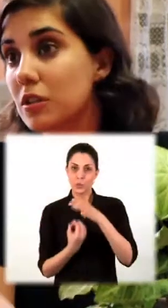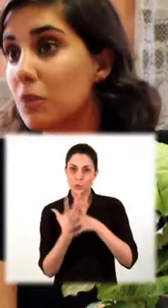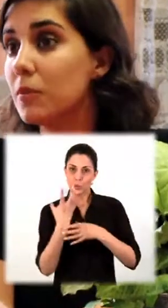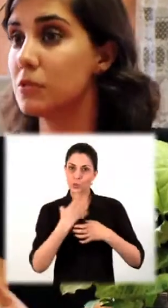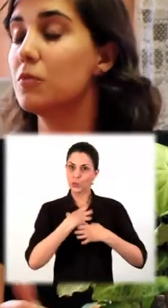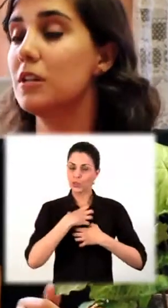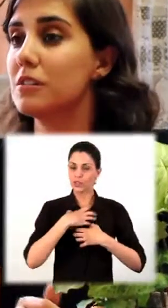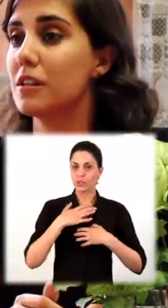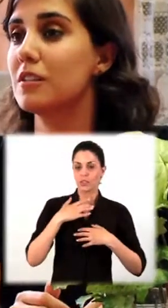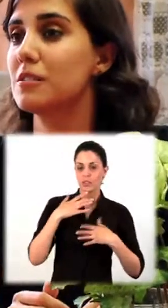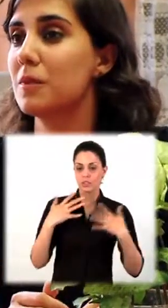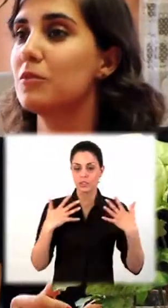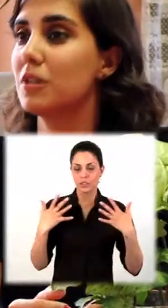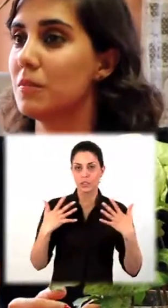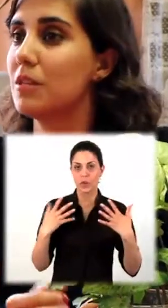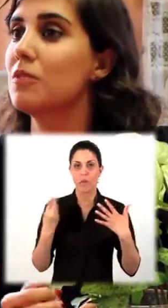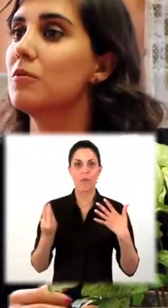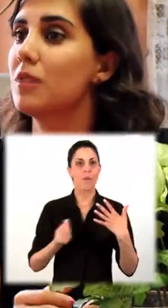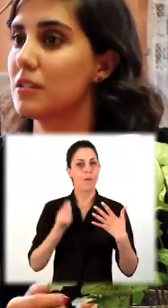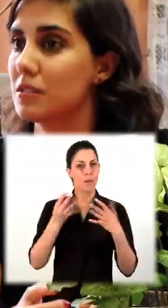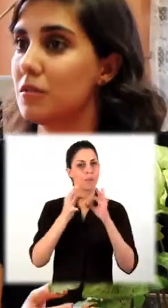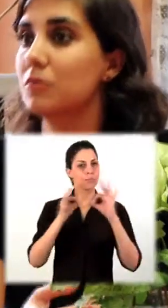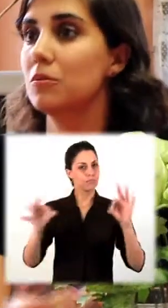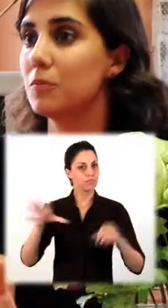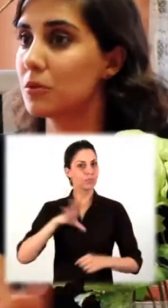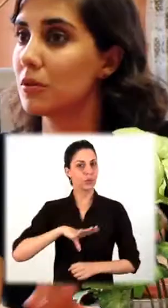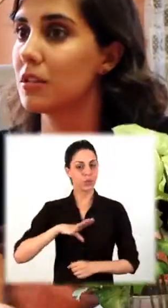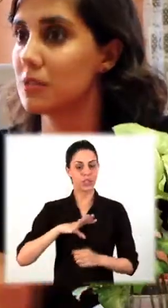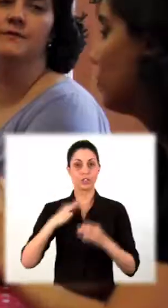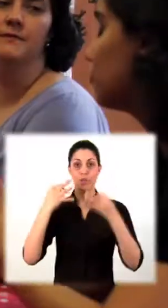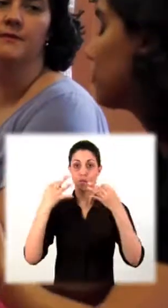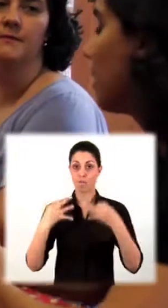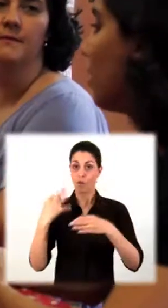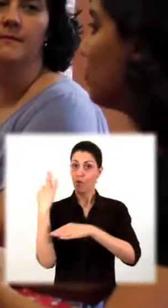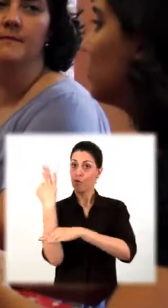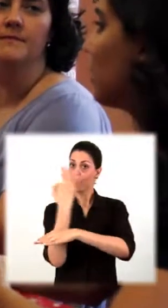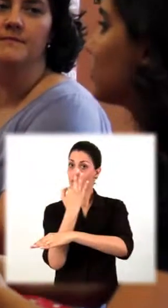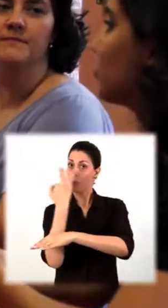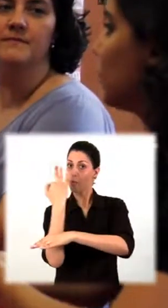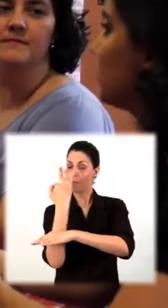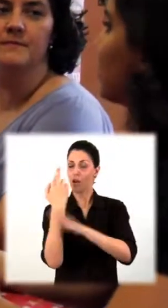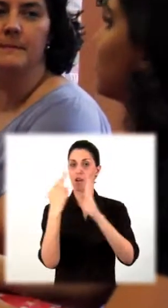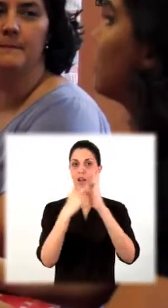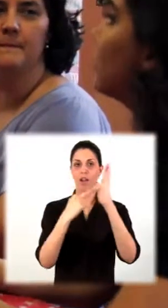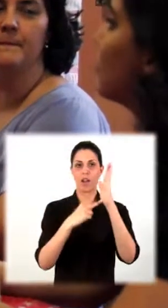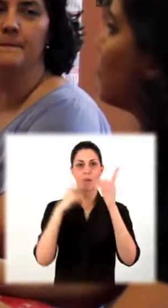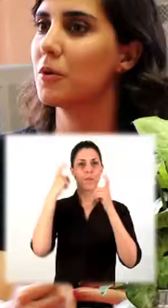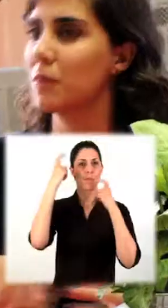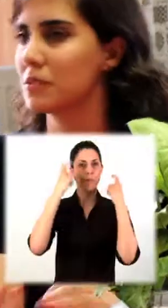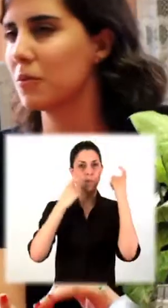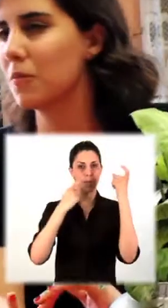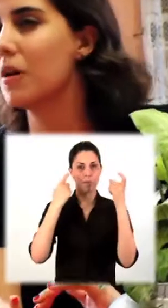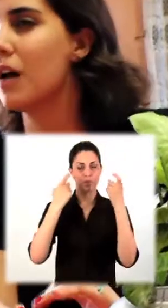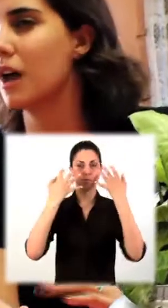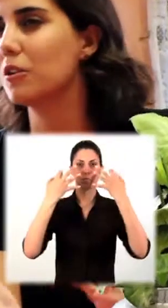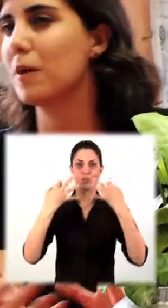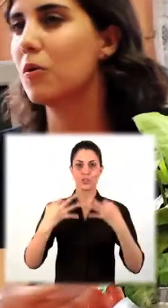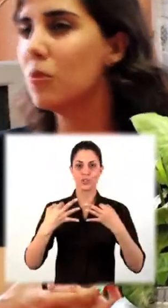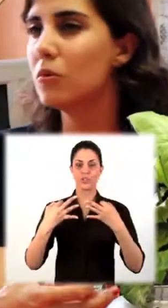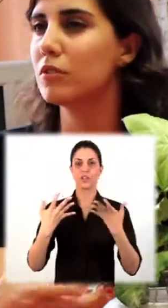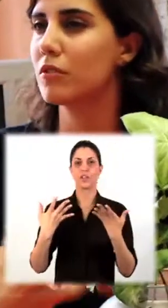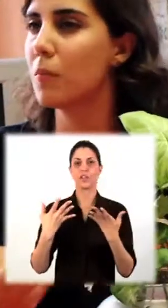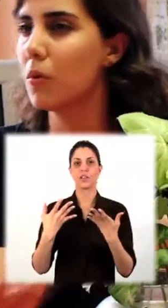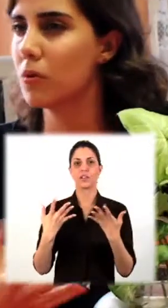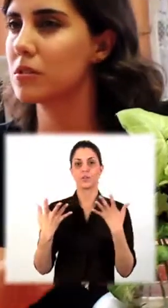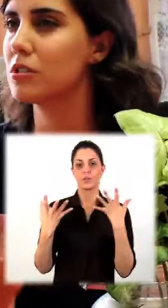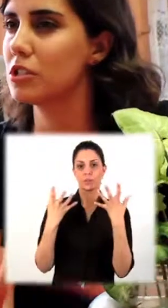Surgiu então uma insegurança aí nesse meio do caminho com a questão do português formal, essa formalização, a preocupação com a norma